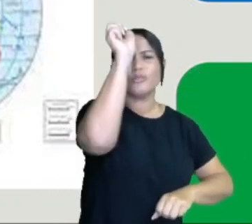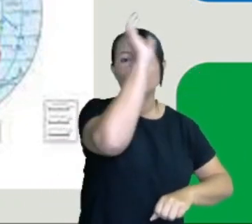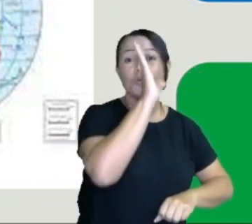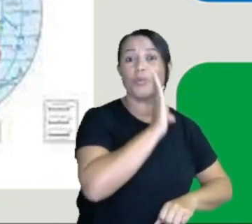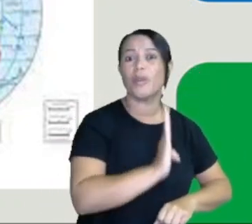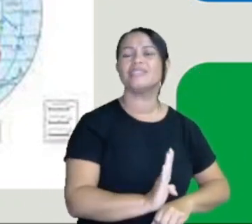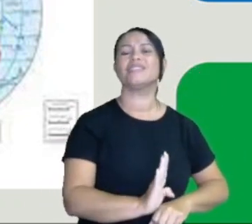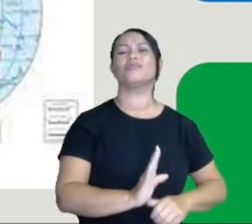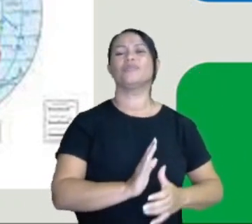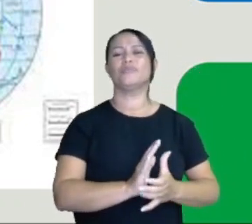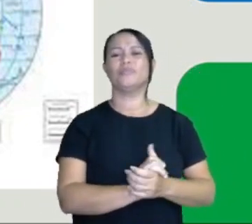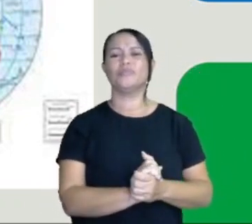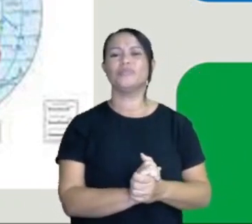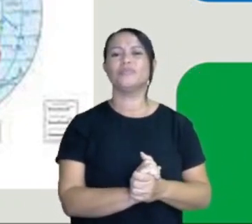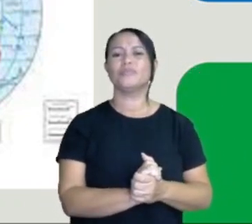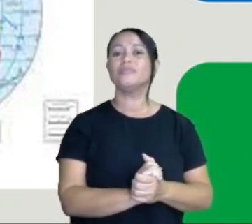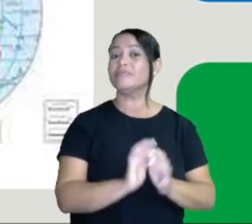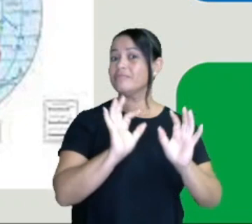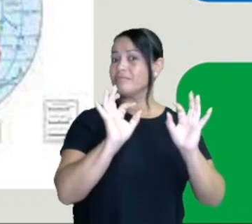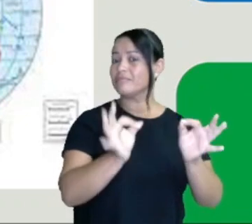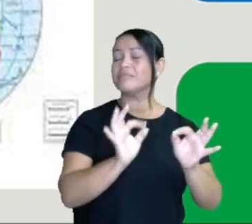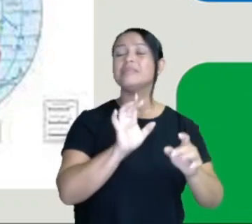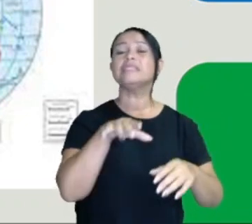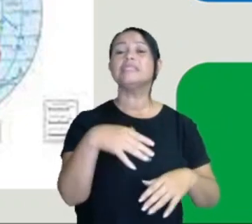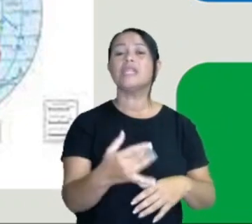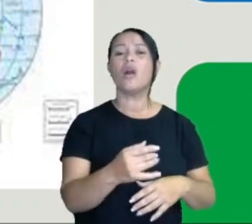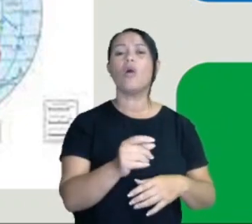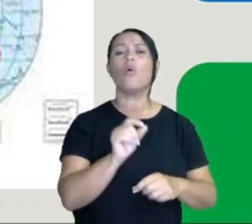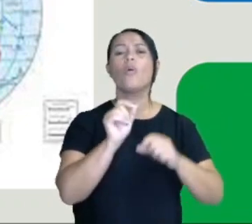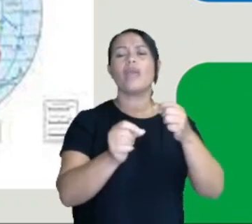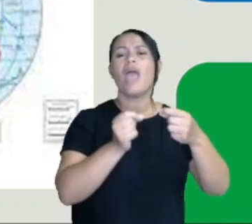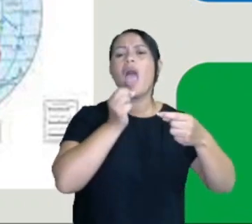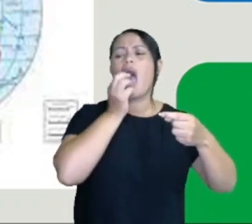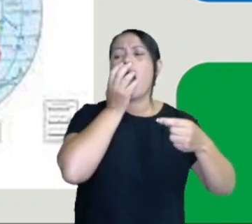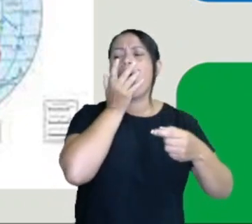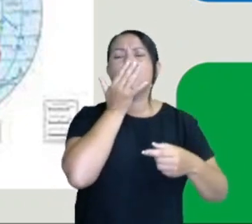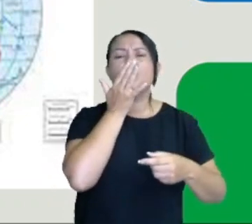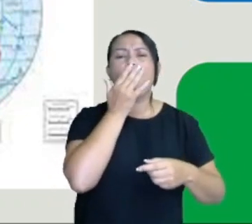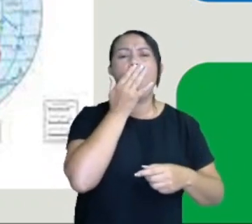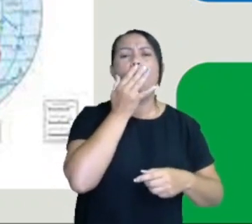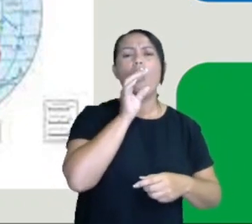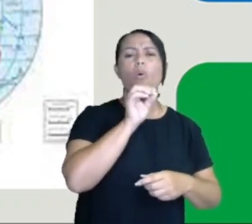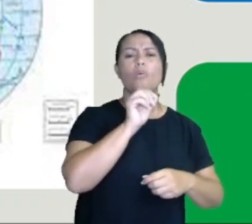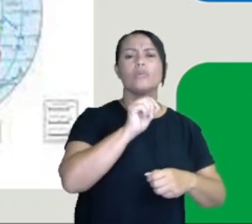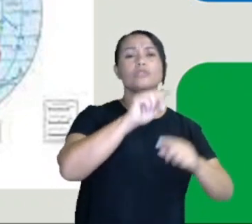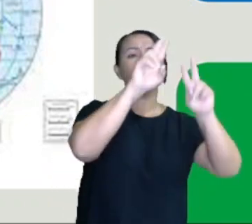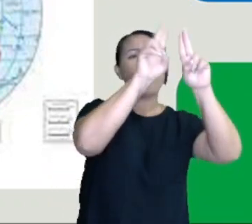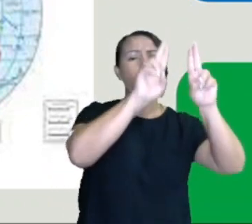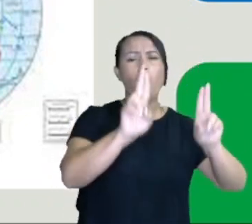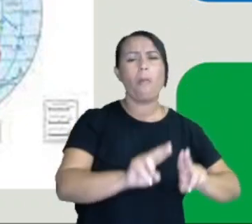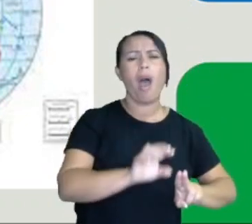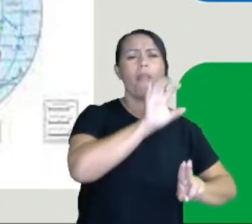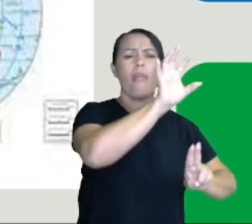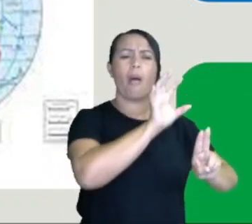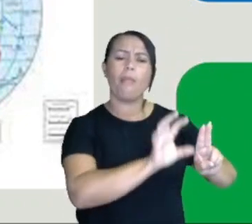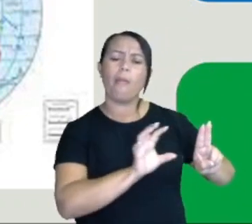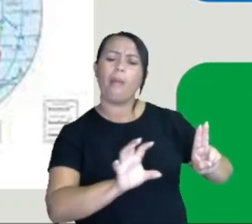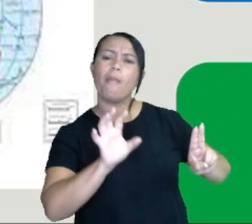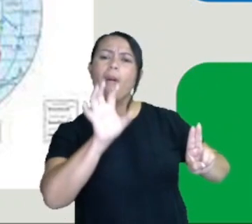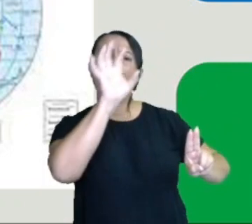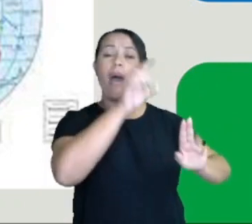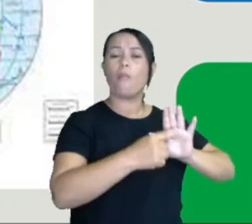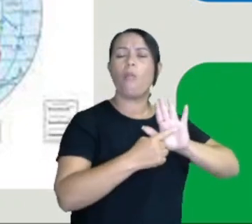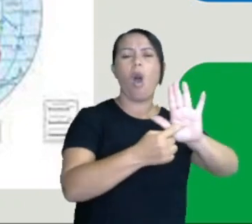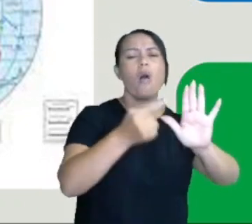as regiões do Brasil. Certo? Então, as cores nos mapas, eles se apresentam para que